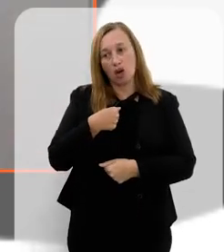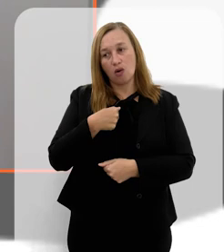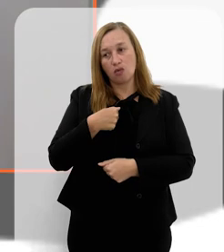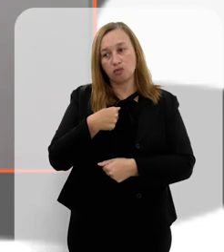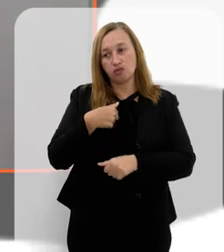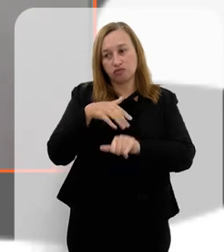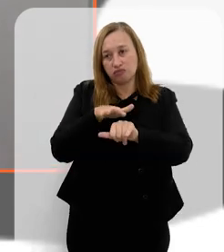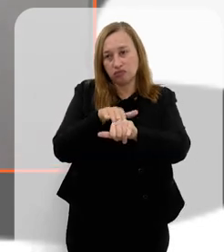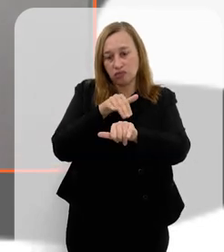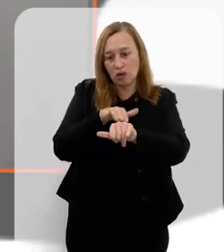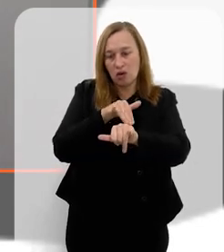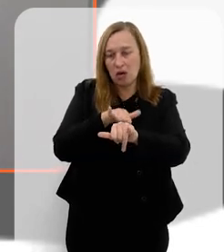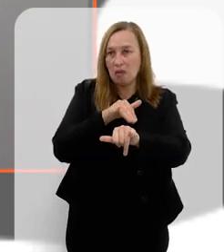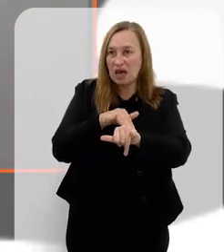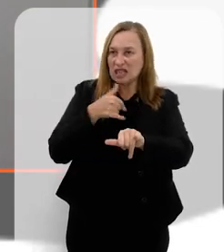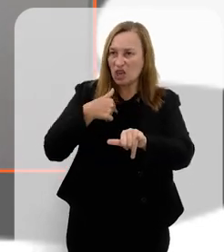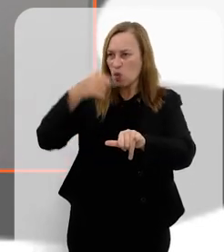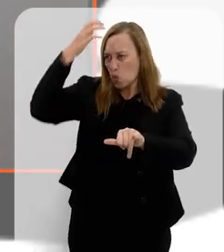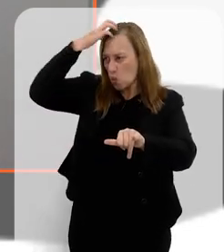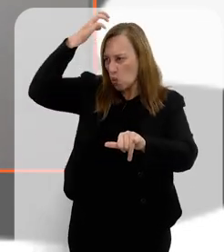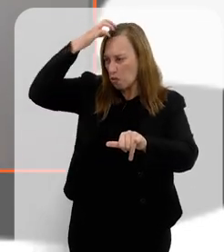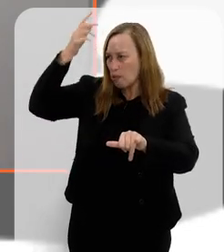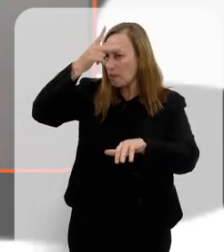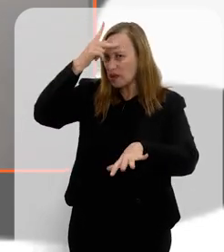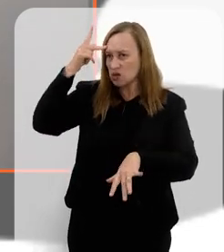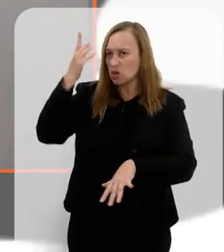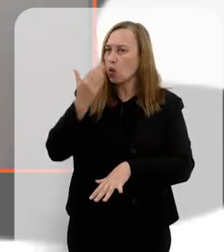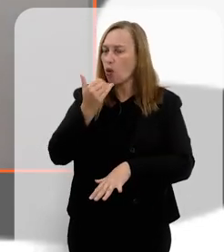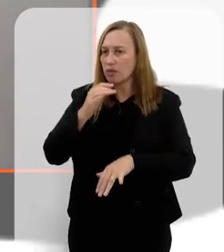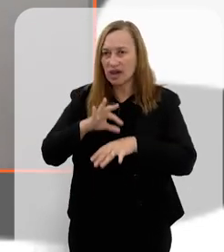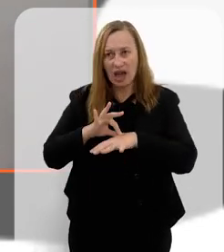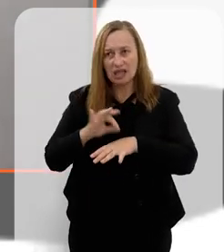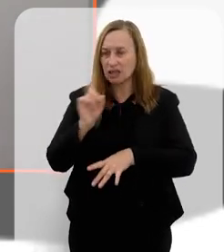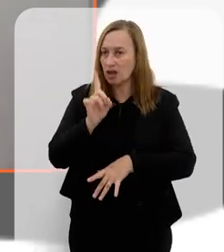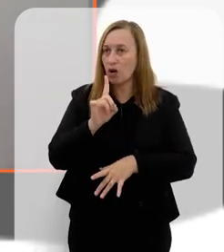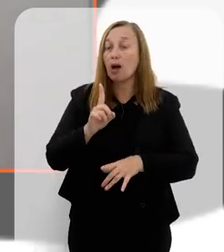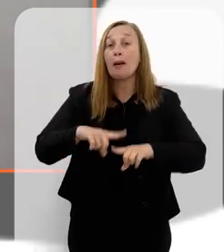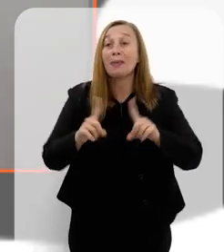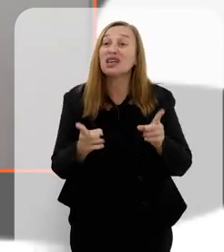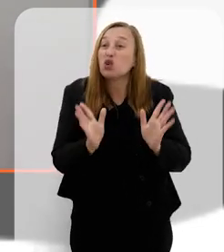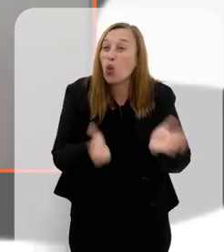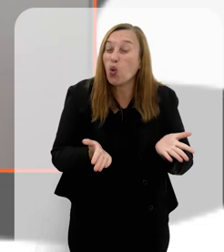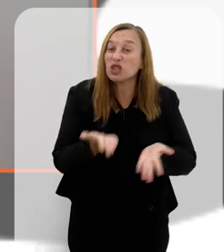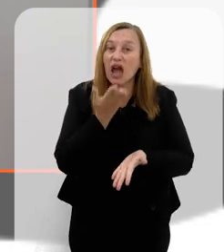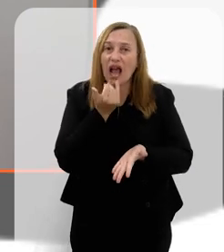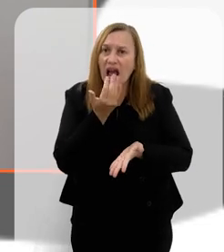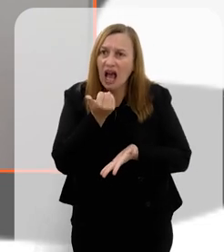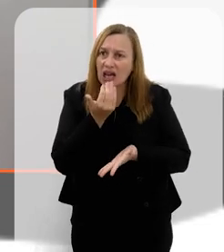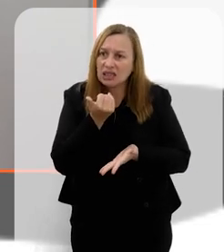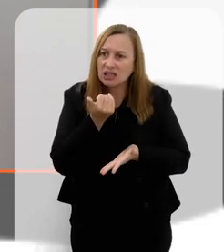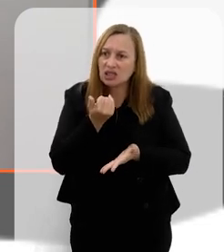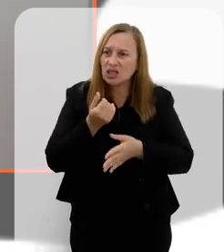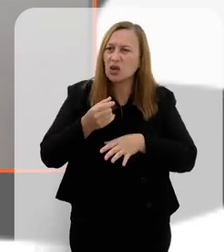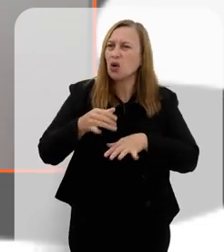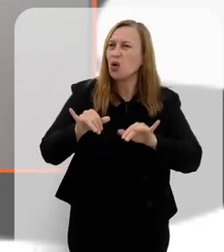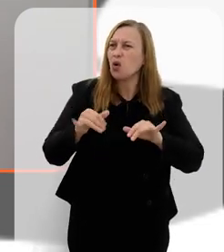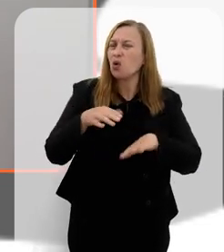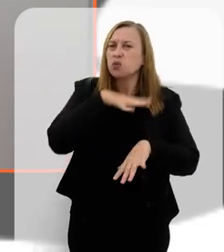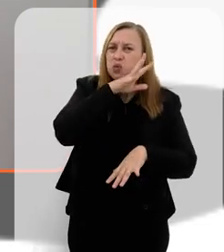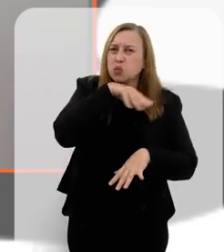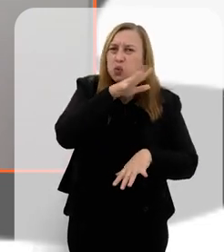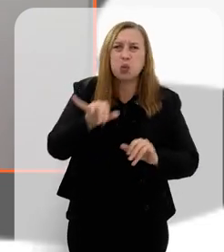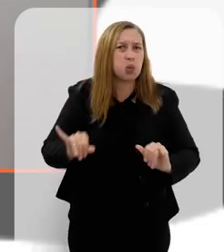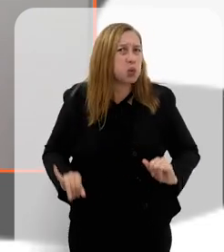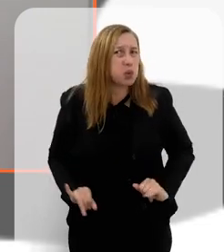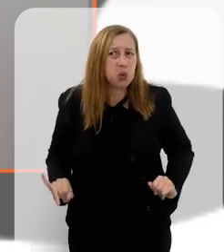sou vegetariana, mas eu não condeno quem come carne. Mas a carne consumida hoje, ela vem com muito sofrimento.